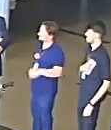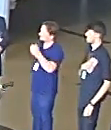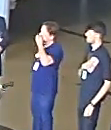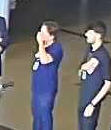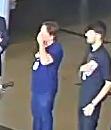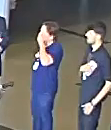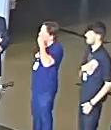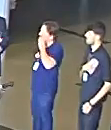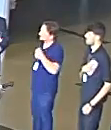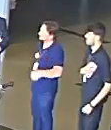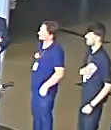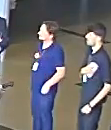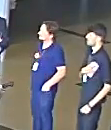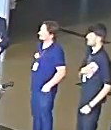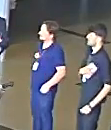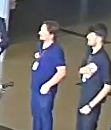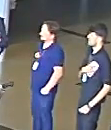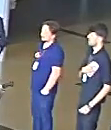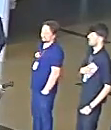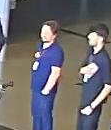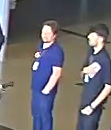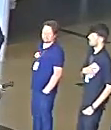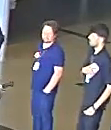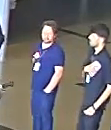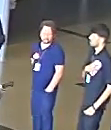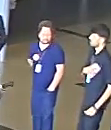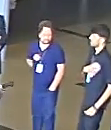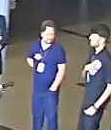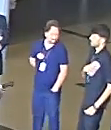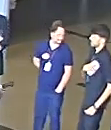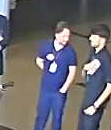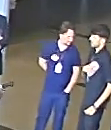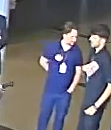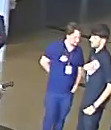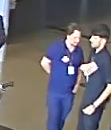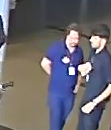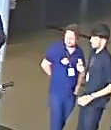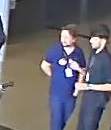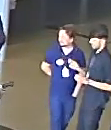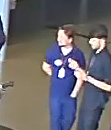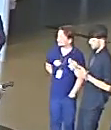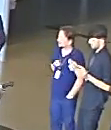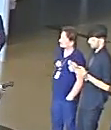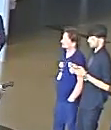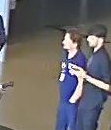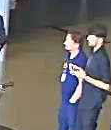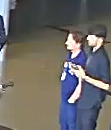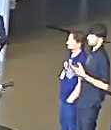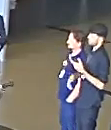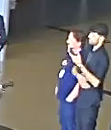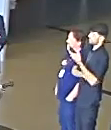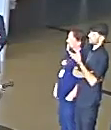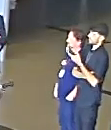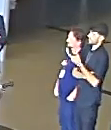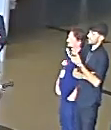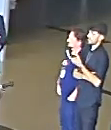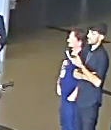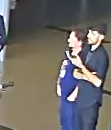deficiência isso é histórico isso vem através dos milênios a a exclusão com os ditos